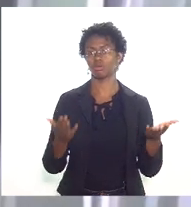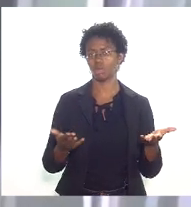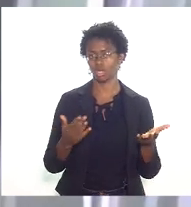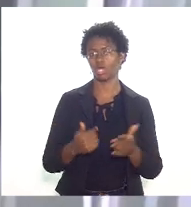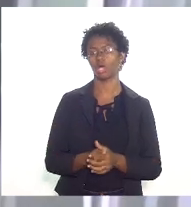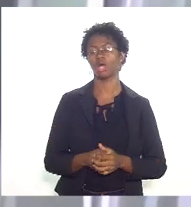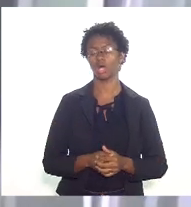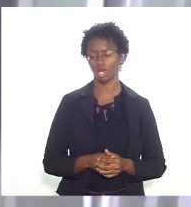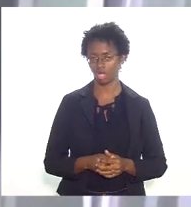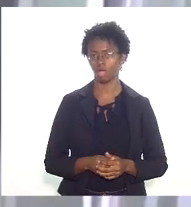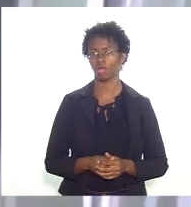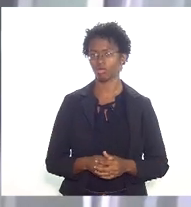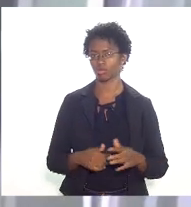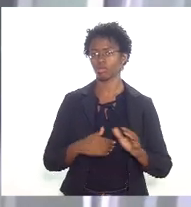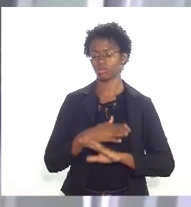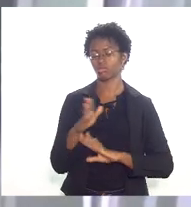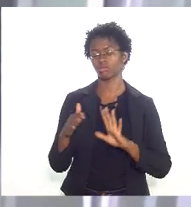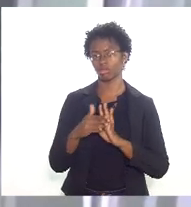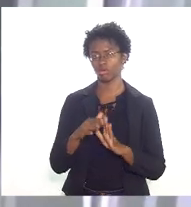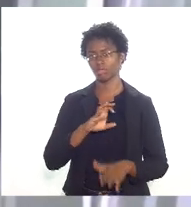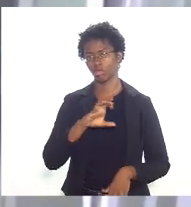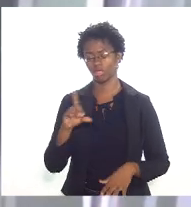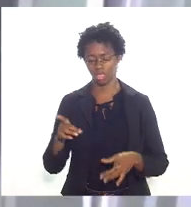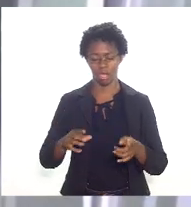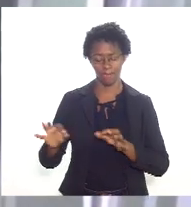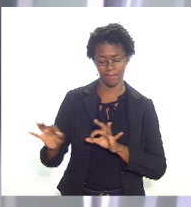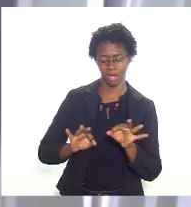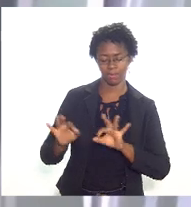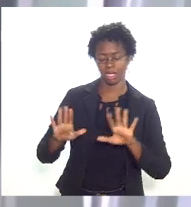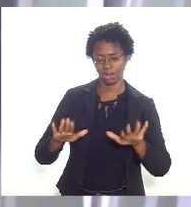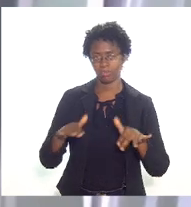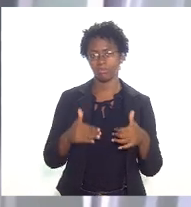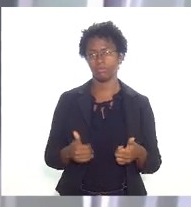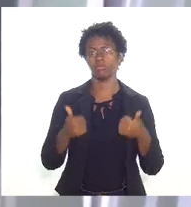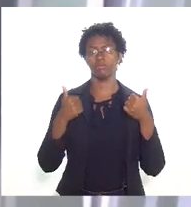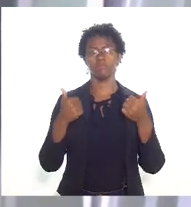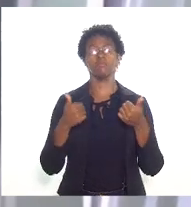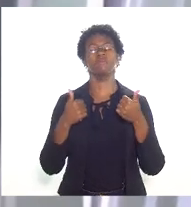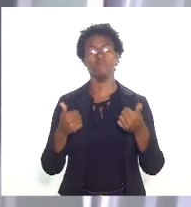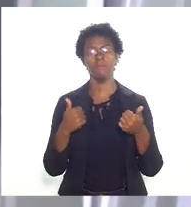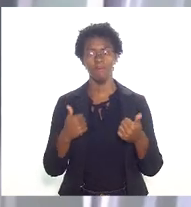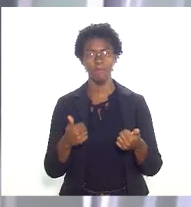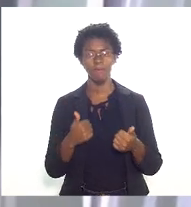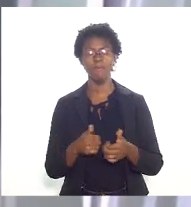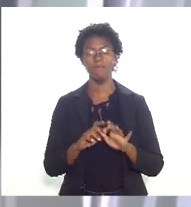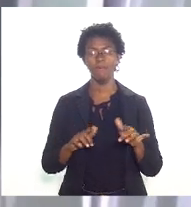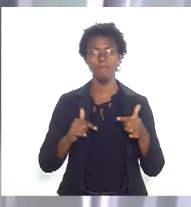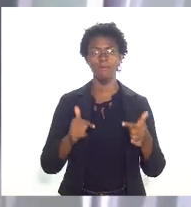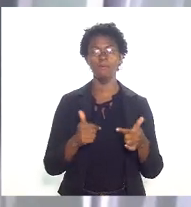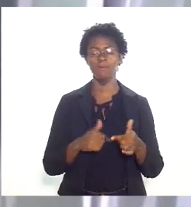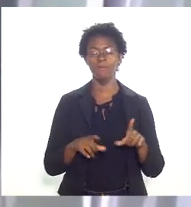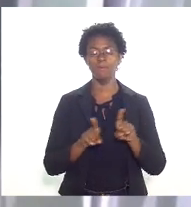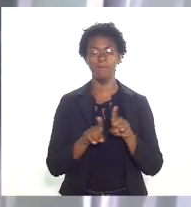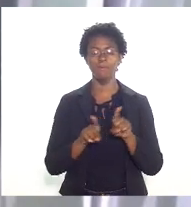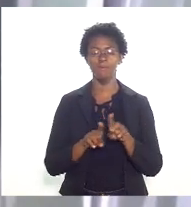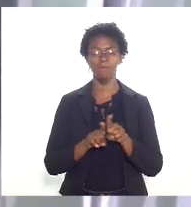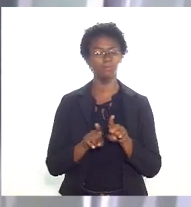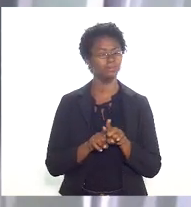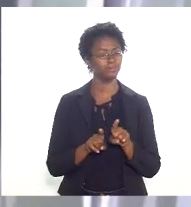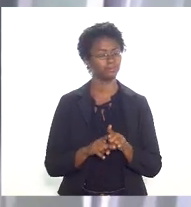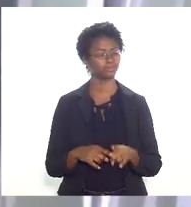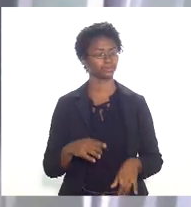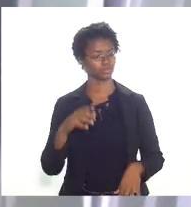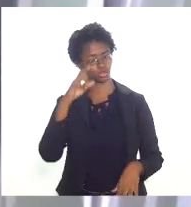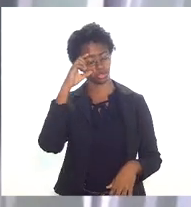tem uma ação mais coordenada do Metropolitano para enfrentar endemias conseguir epidemias e esse